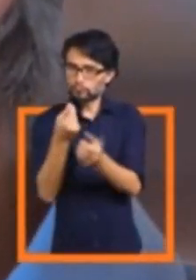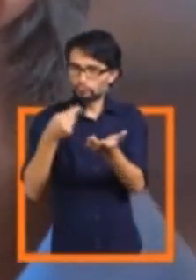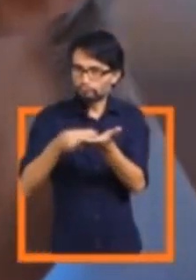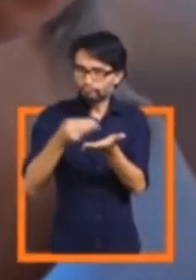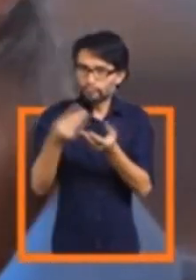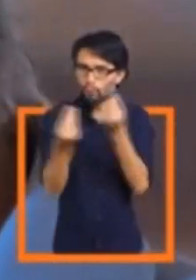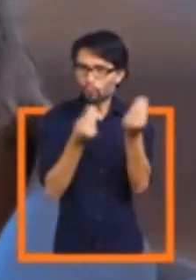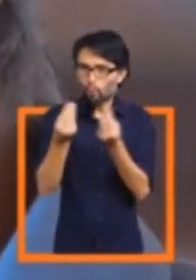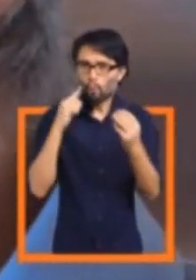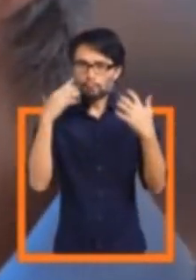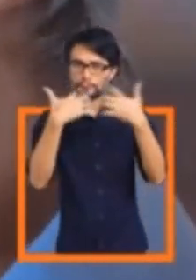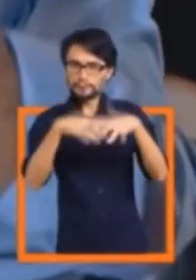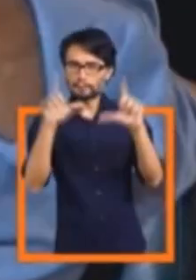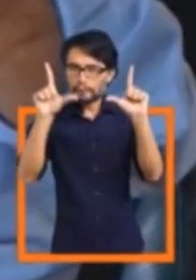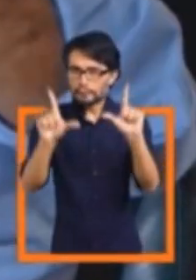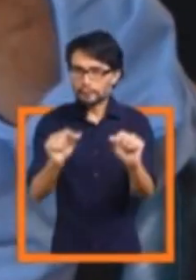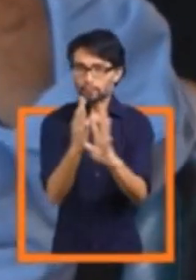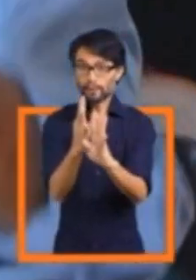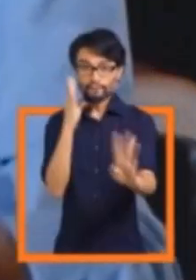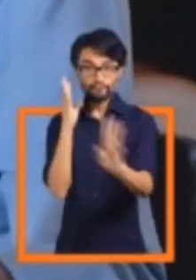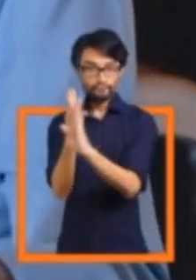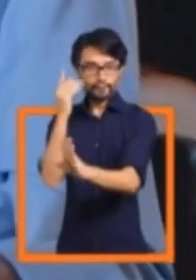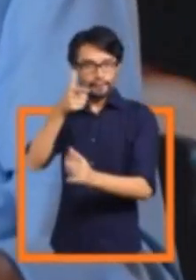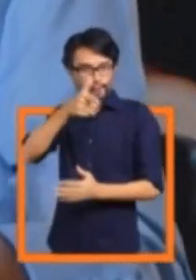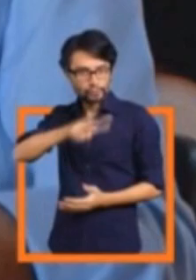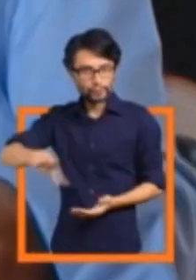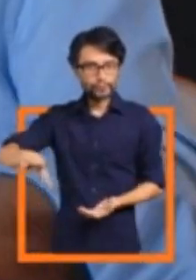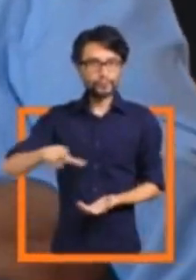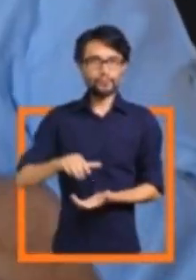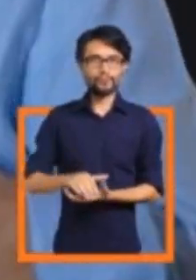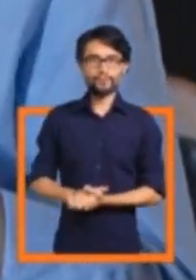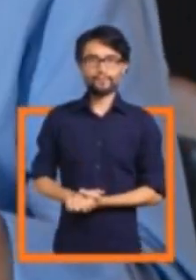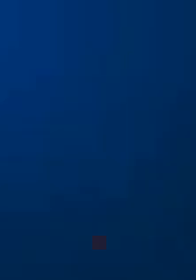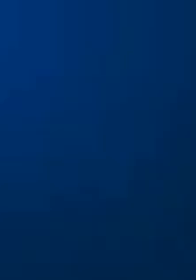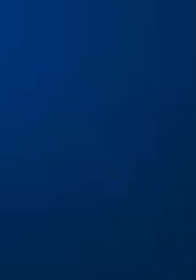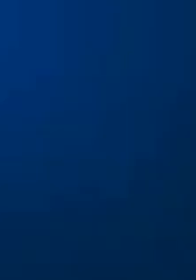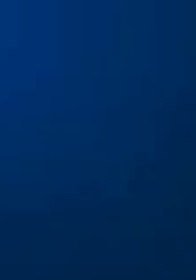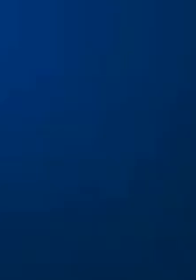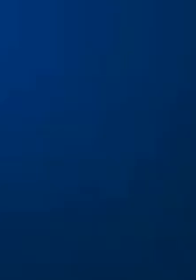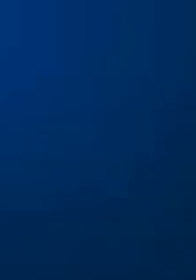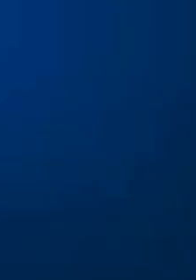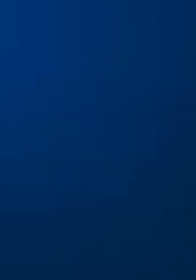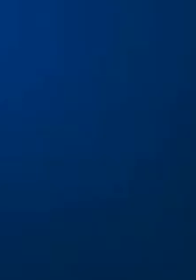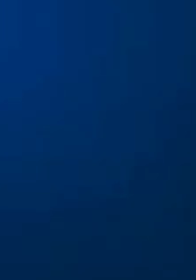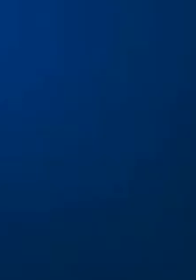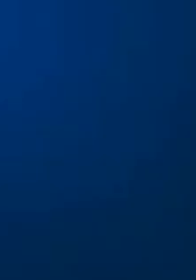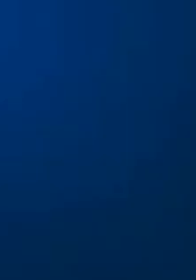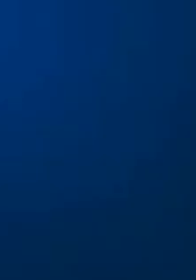contas, é possível fazer isso. Você elimina essa fila e começa de novo.